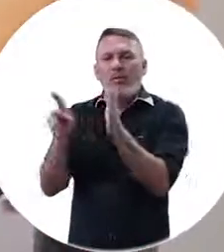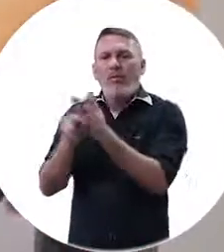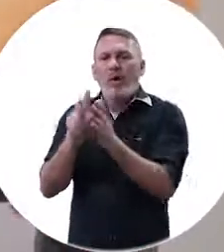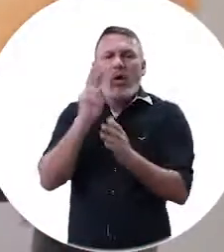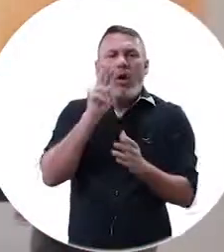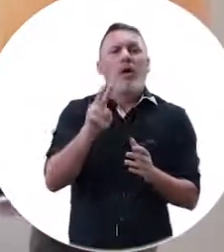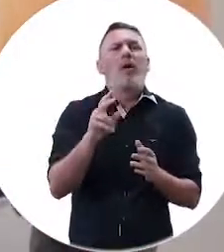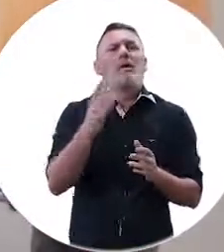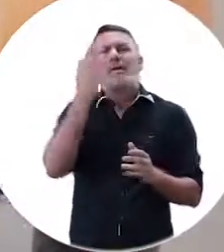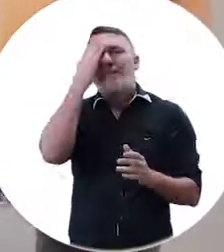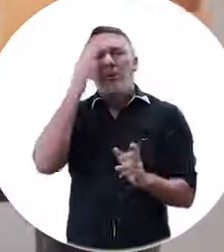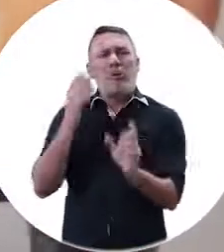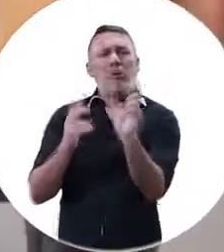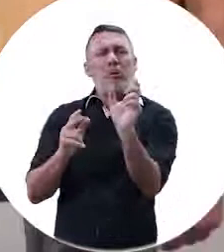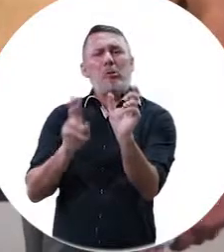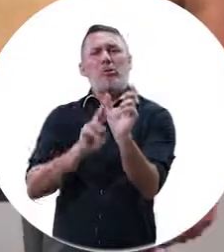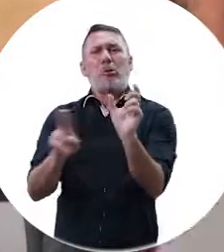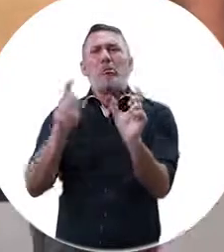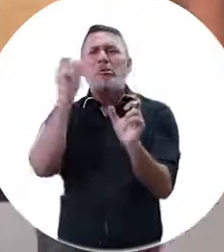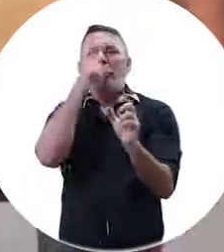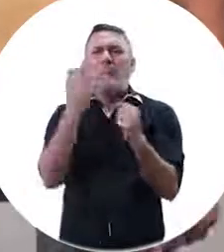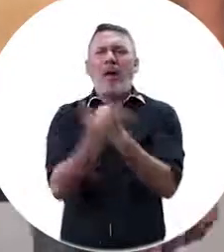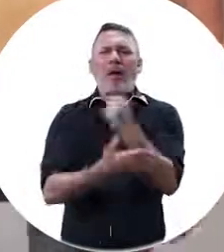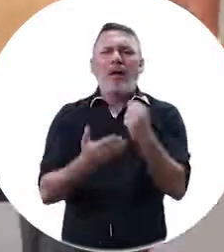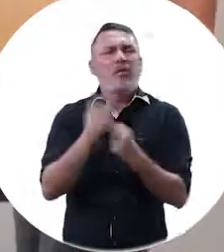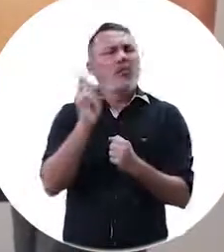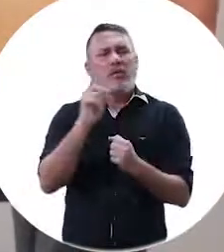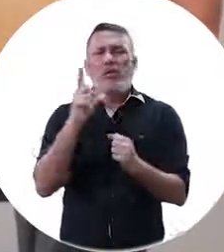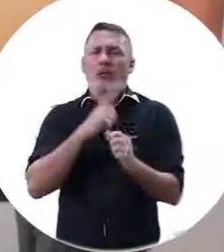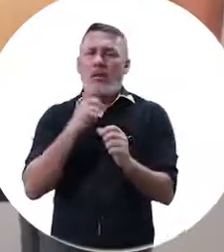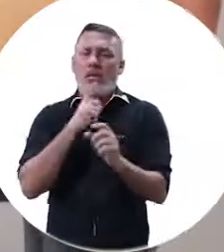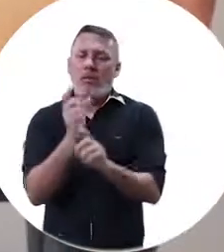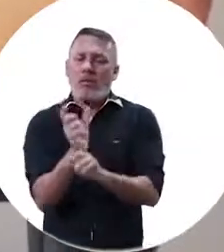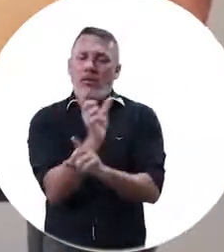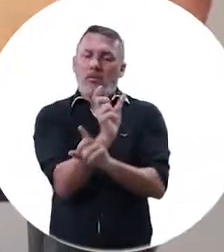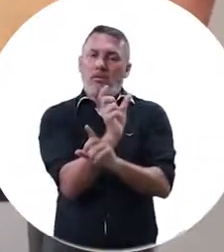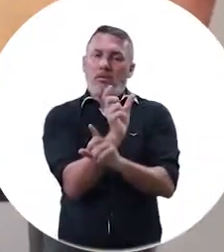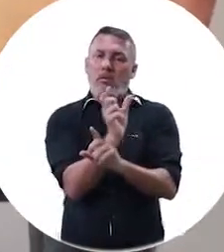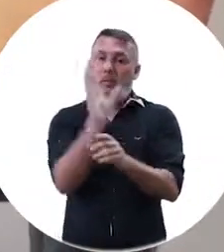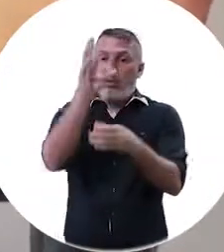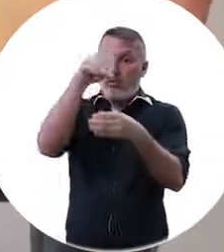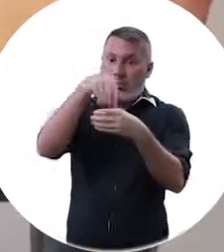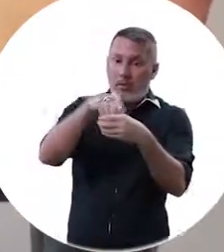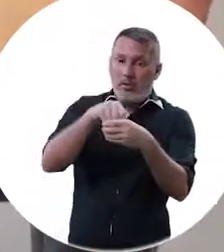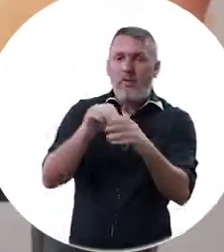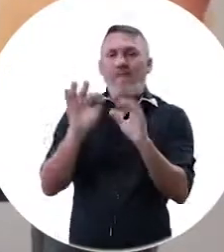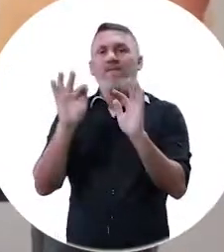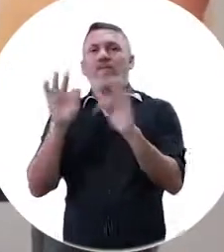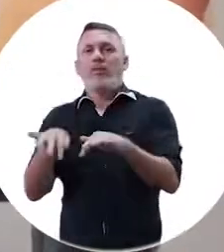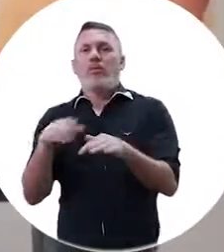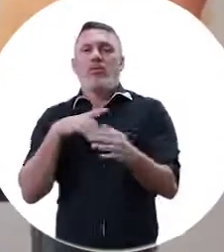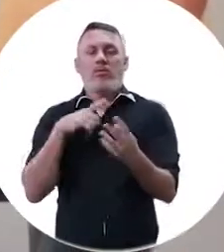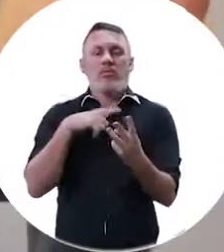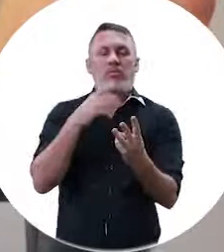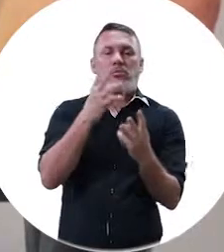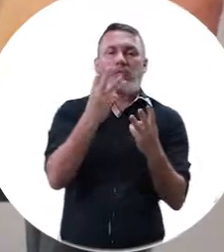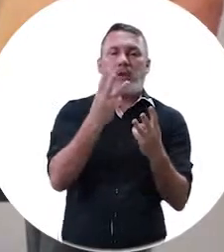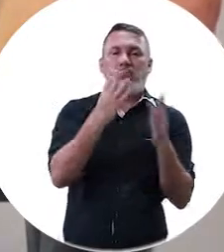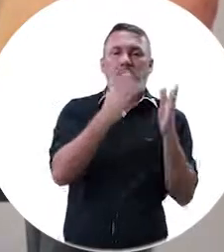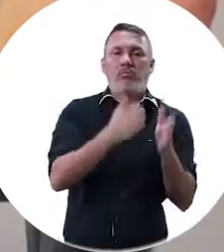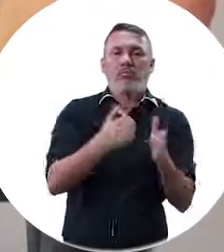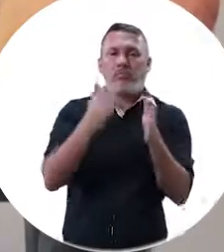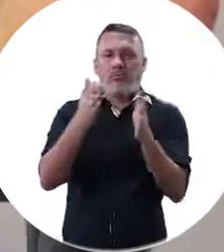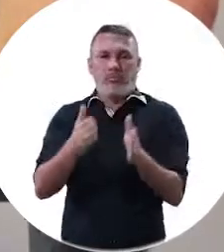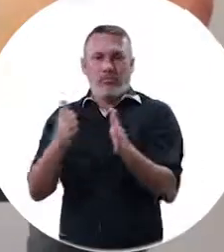Então, pessoal, é assim que a gente constrói o nome básico de hidrocarboneto. Prefixo, infixo,